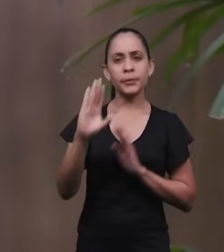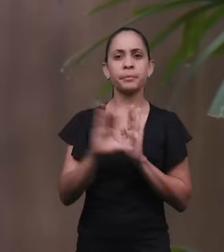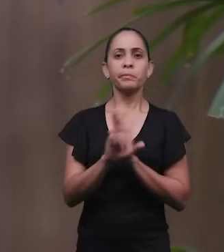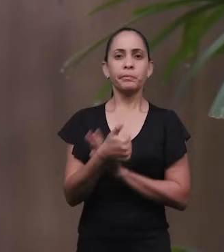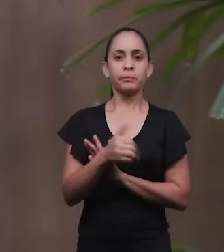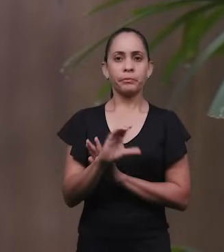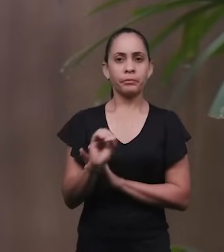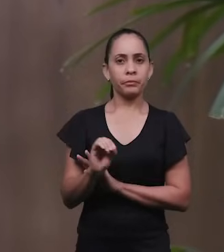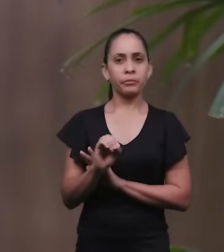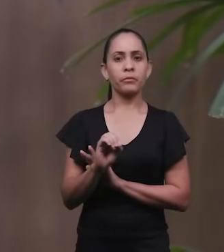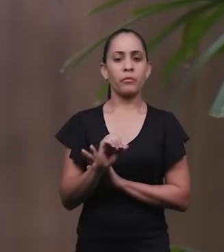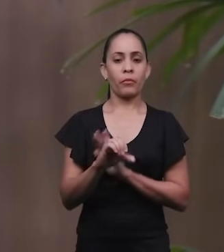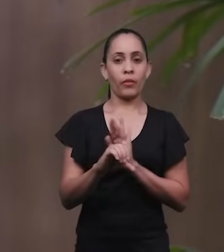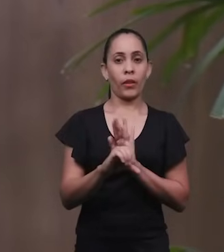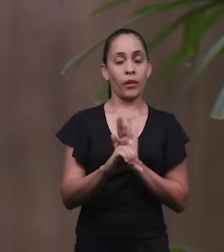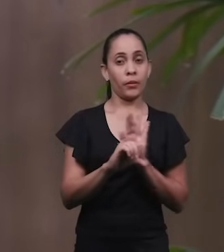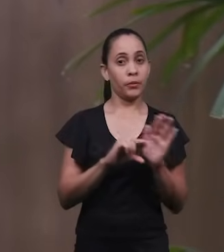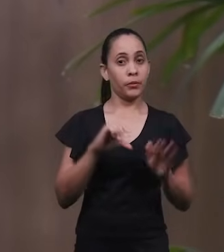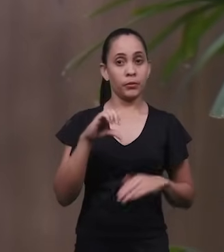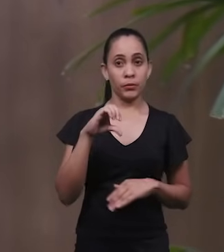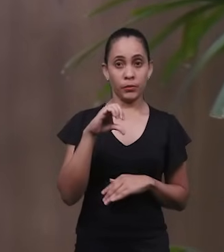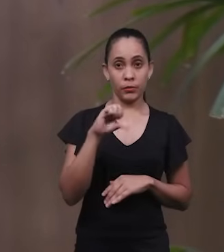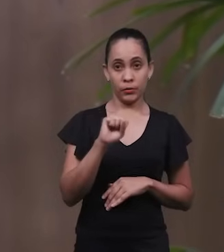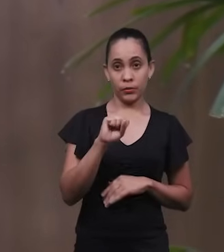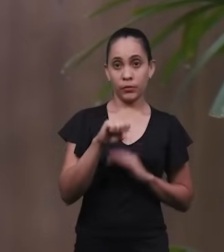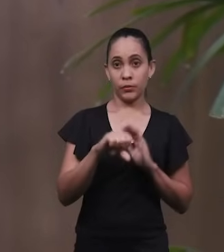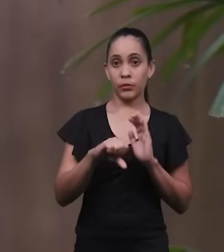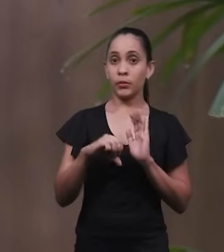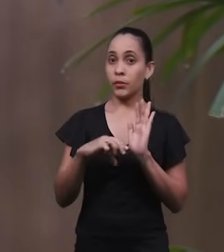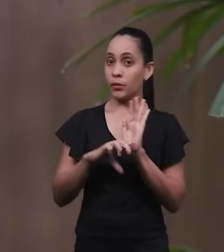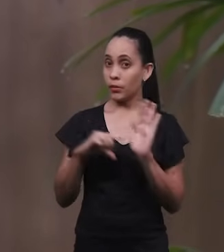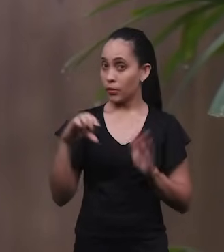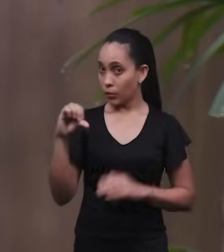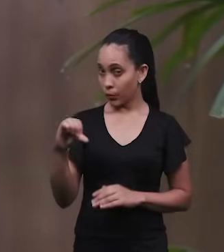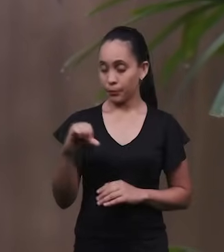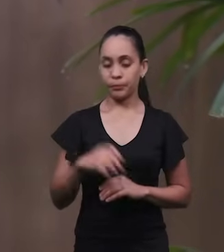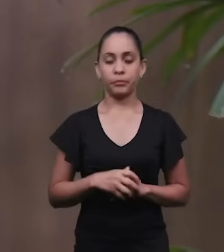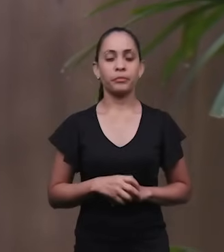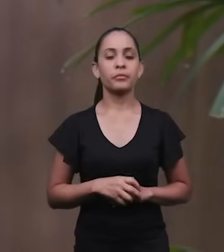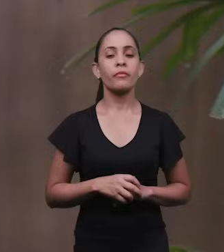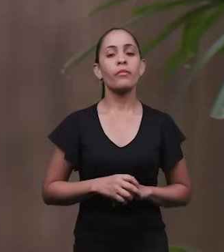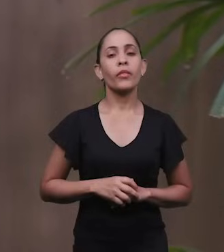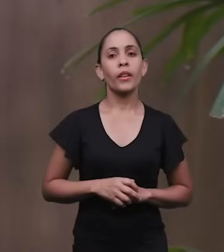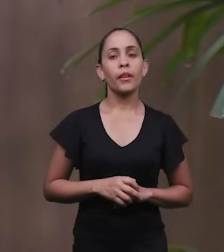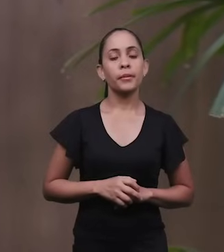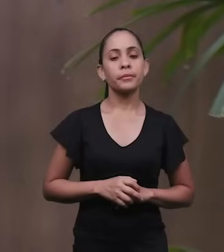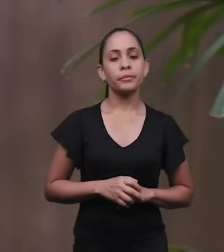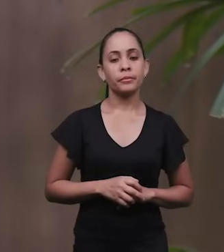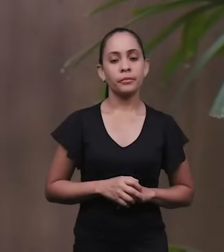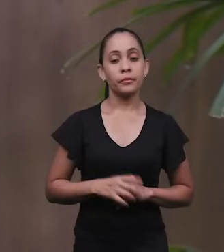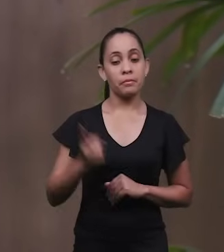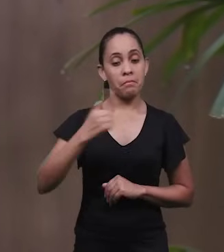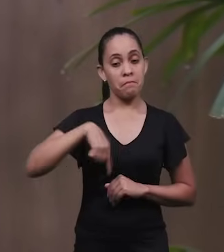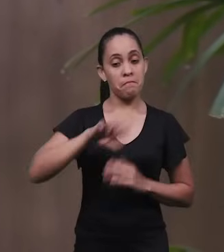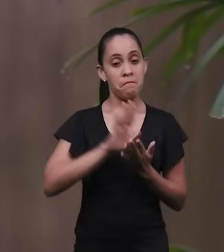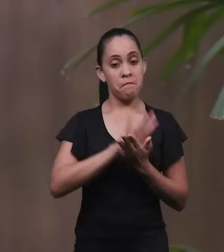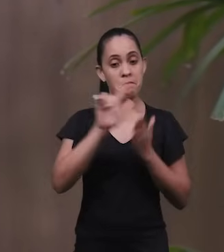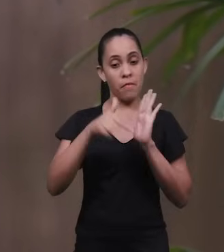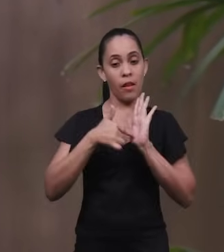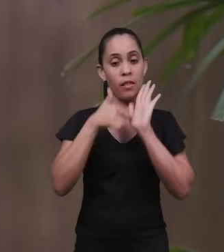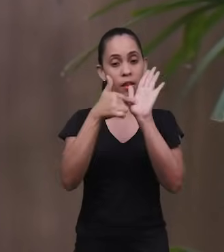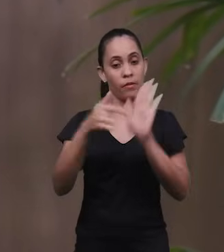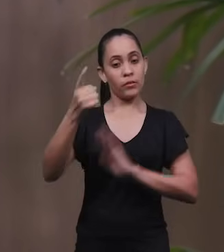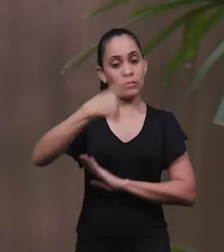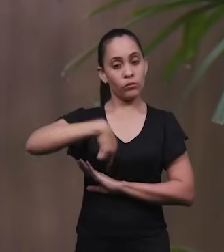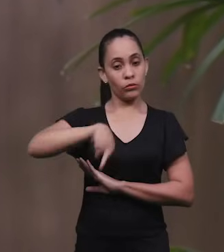Romanos 10, 8 e 9, diz assim, mas que diz, a